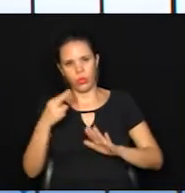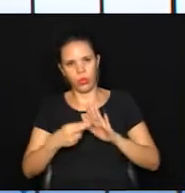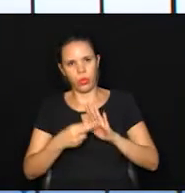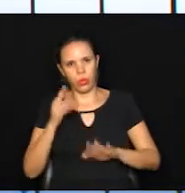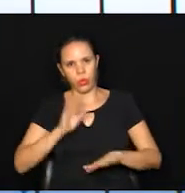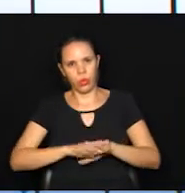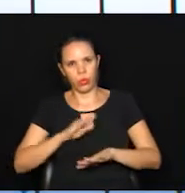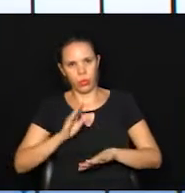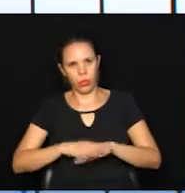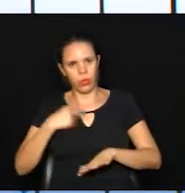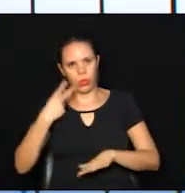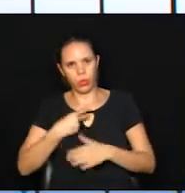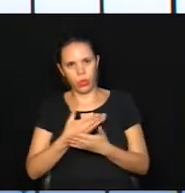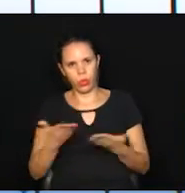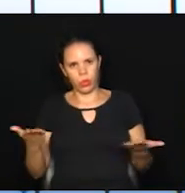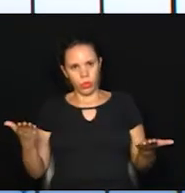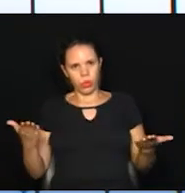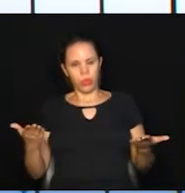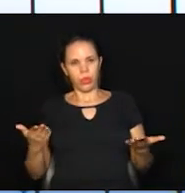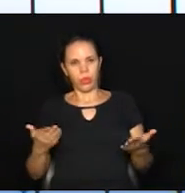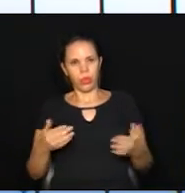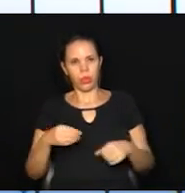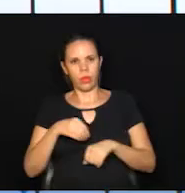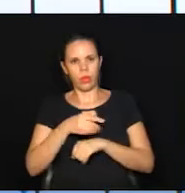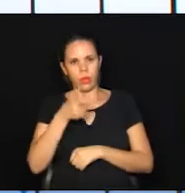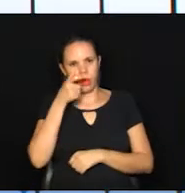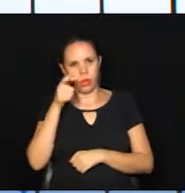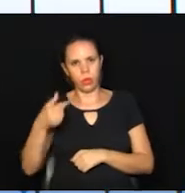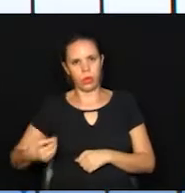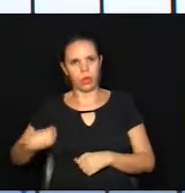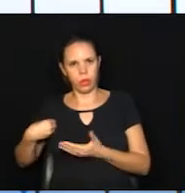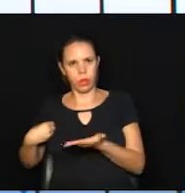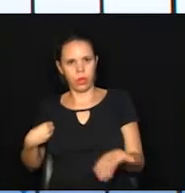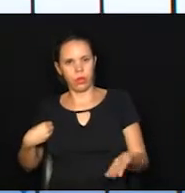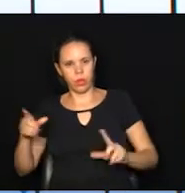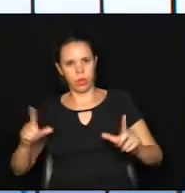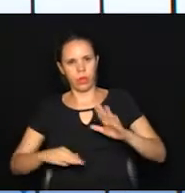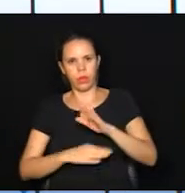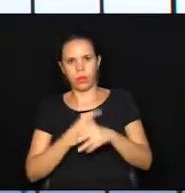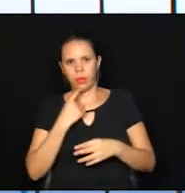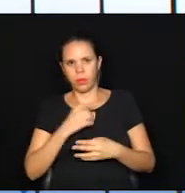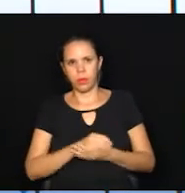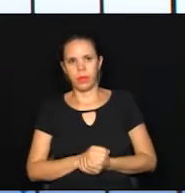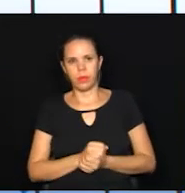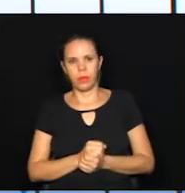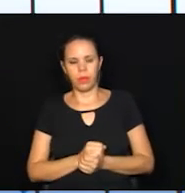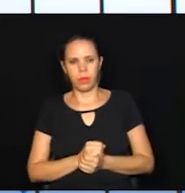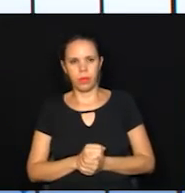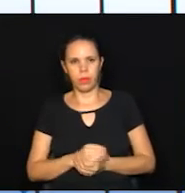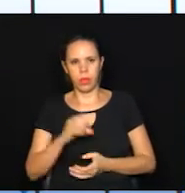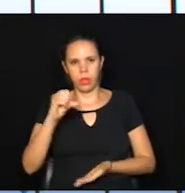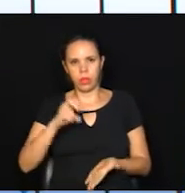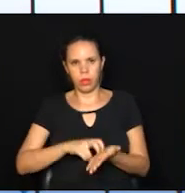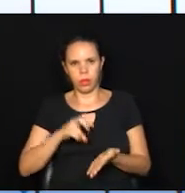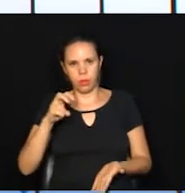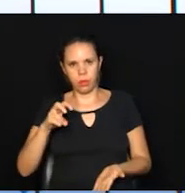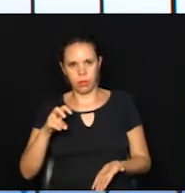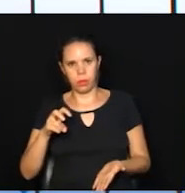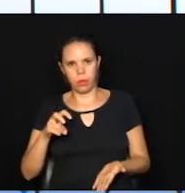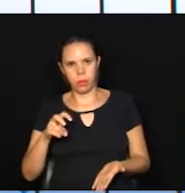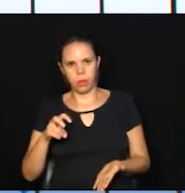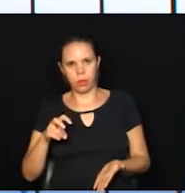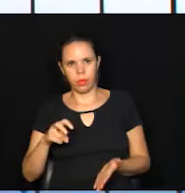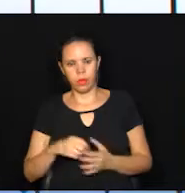autoria dos parlamentares. E a transmissão você acompanha ao vivo aqui pela TV Câmara Campinas a partir das 9 horas da manhã,